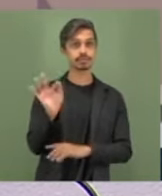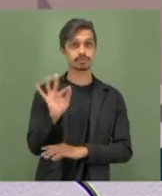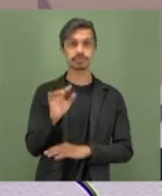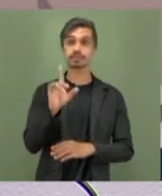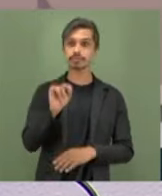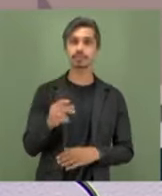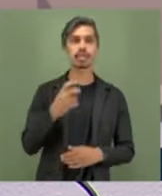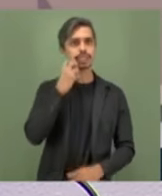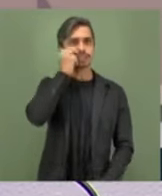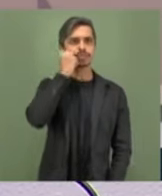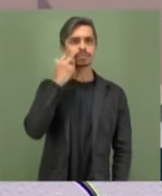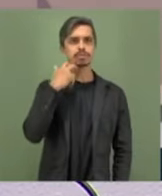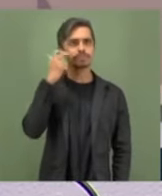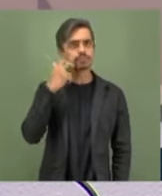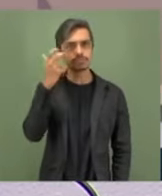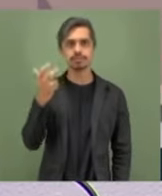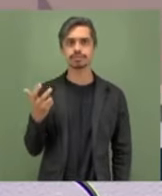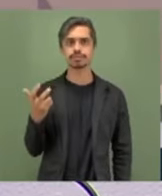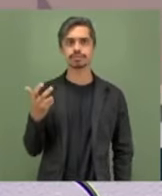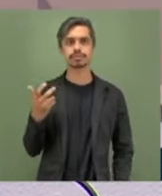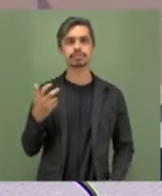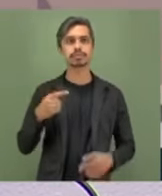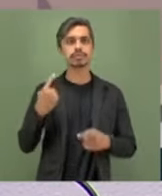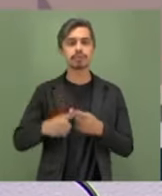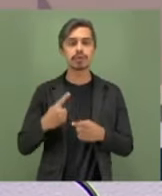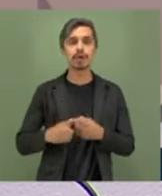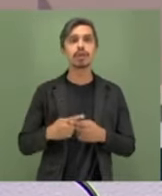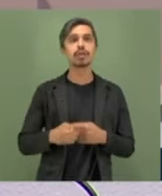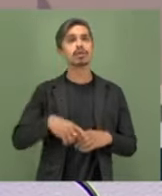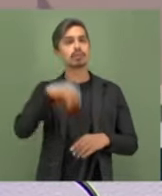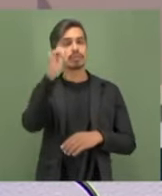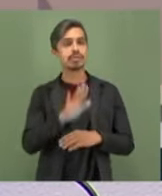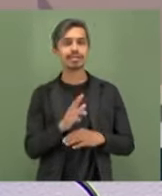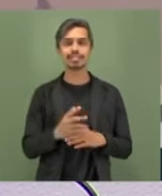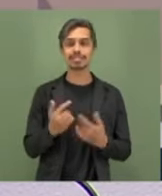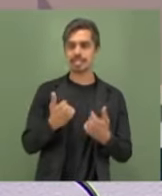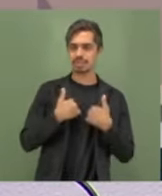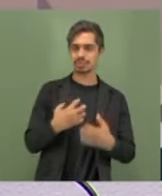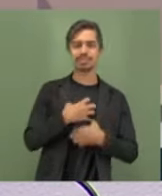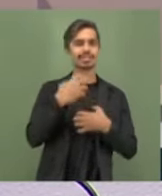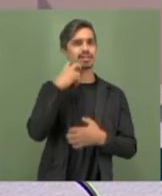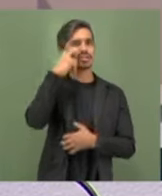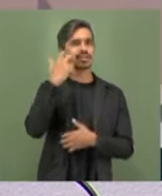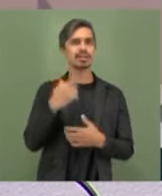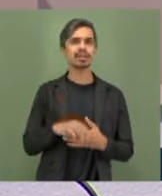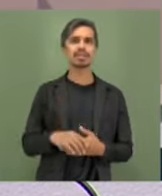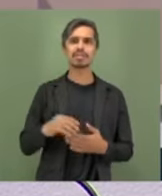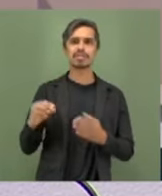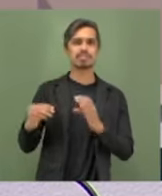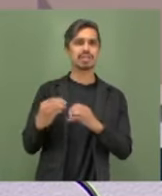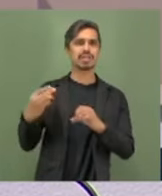vergonha, e eu posso afirmar que foi uma vergonha que envergonha os brasileiros. Porquê? Porque eu recebi milhares de